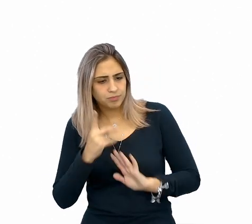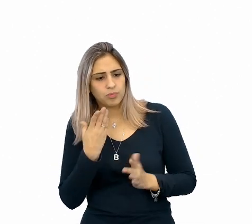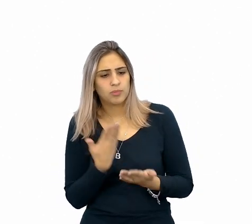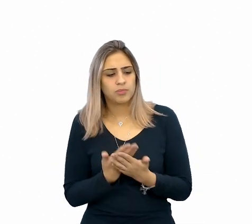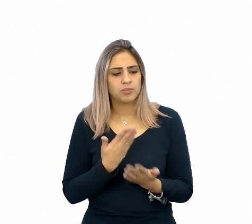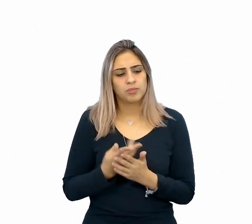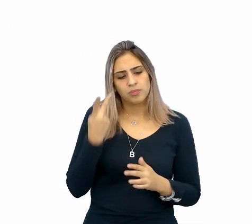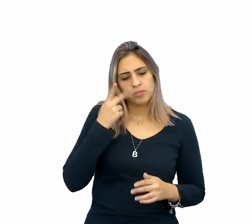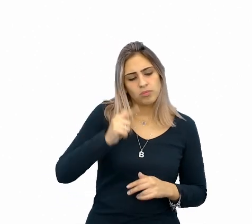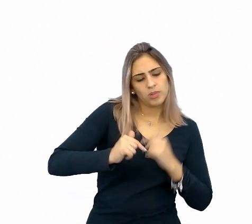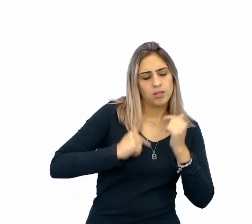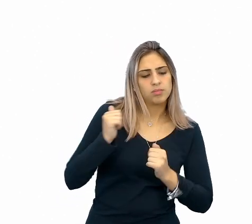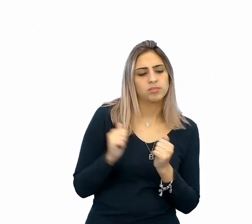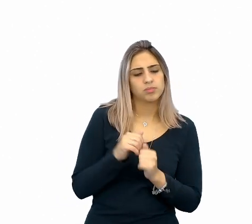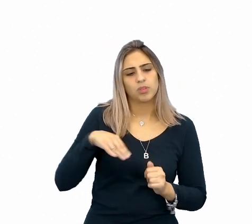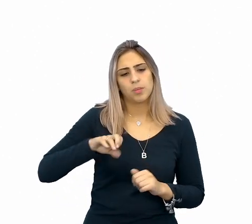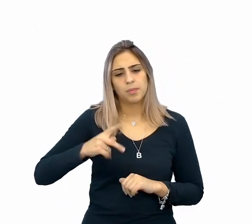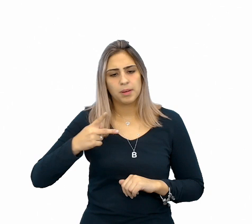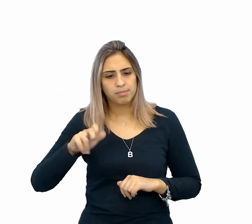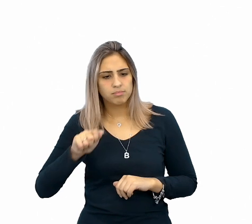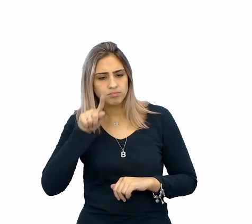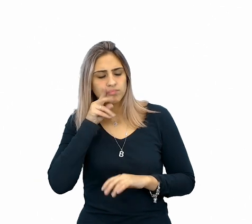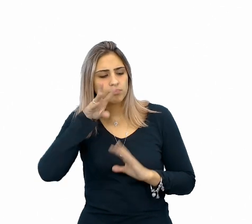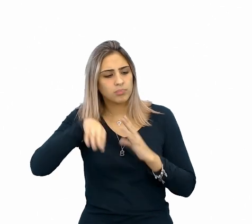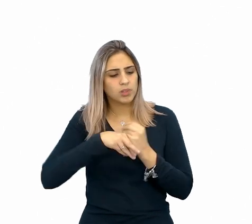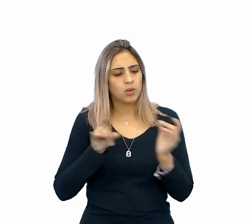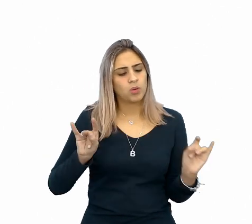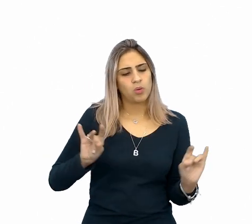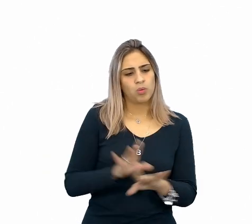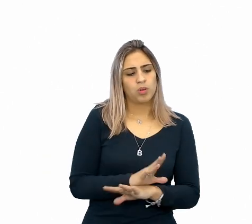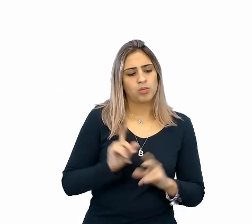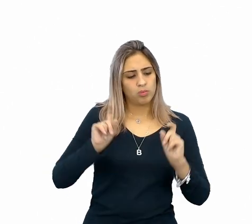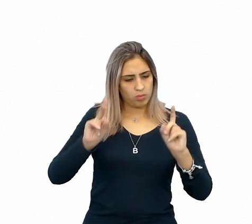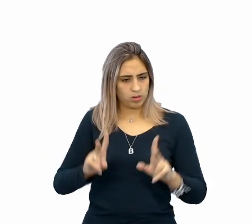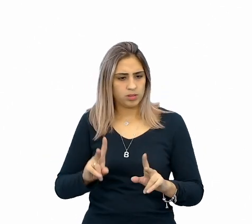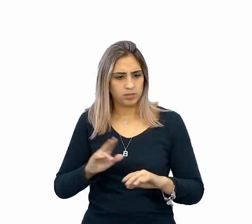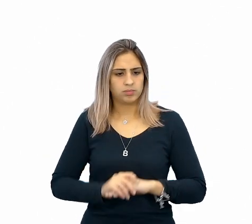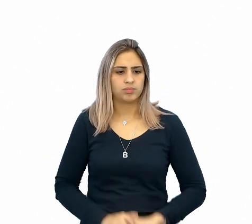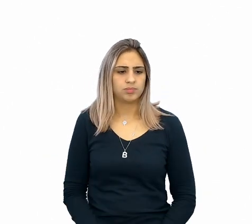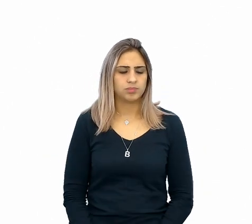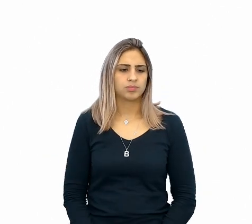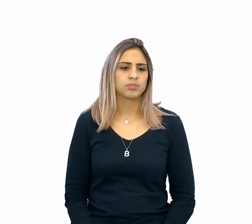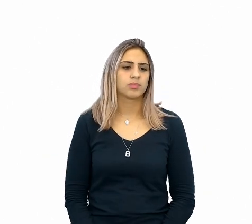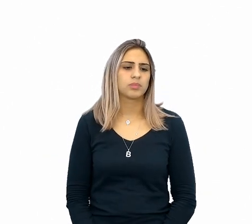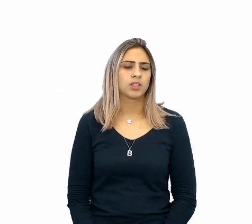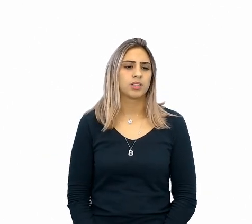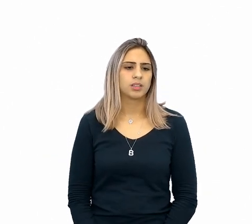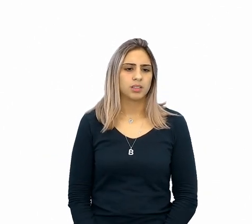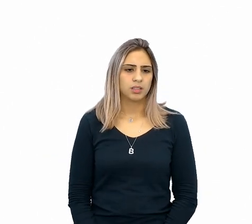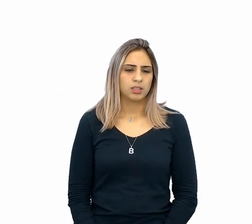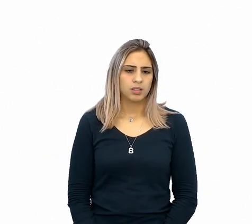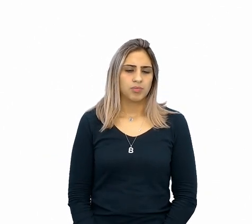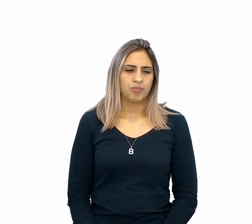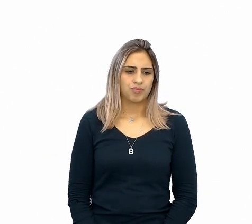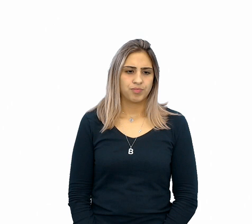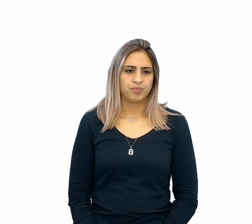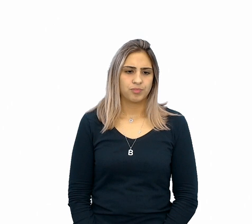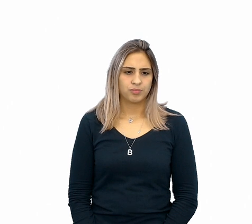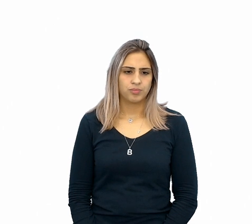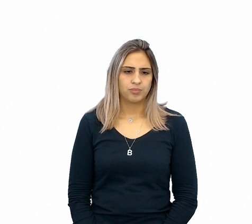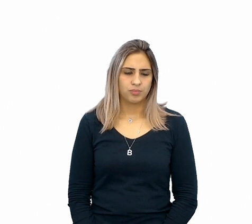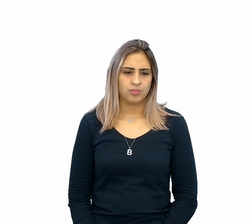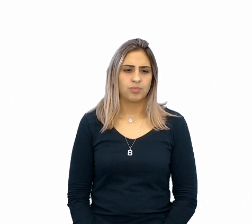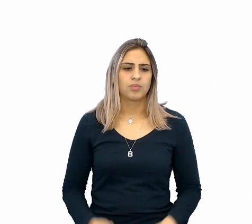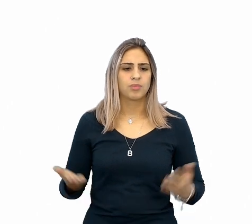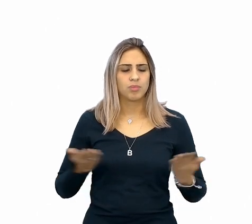aula para que o trabalho com o mapa seja concluído, bem? Agora nós vamos para o nosso